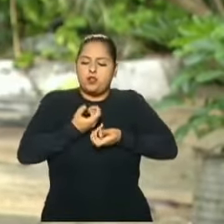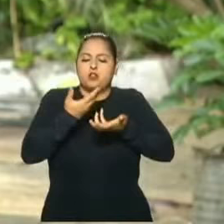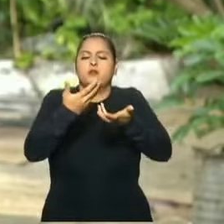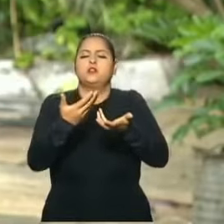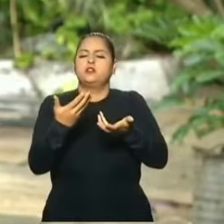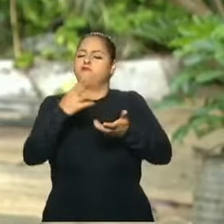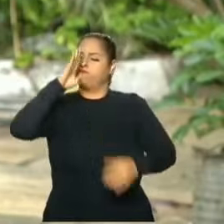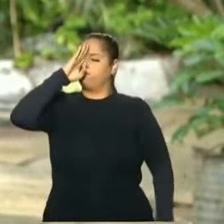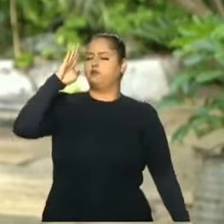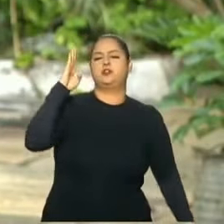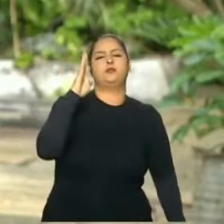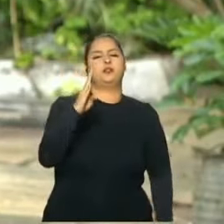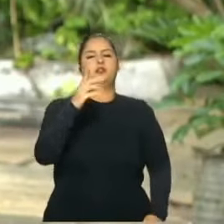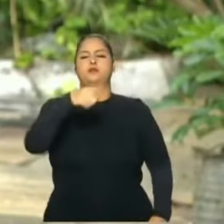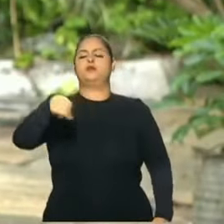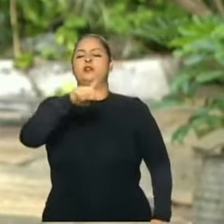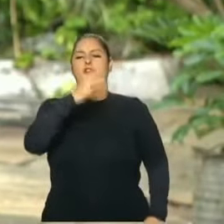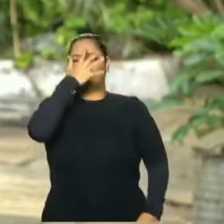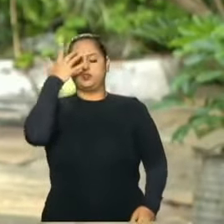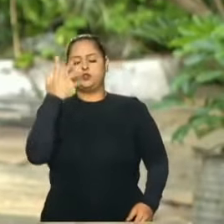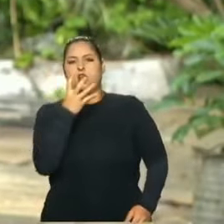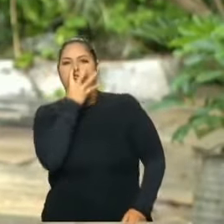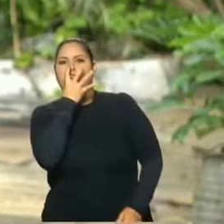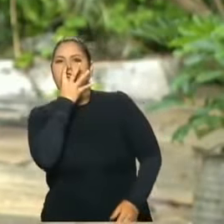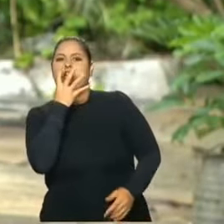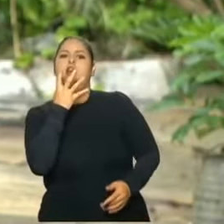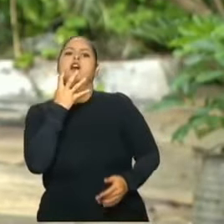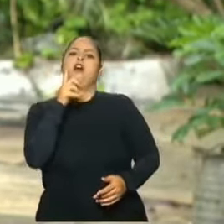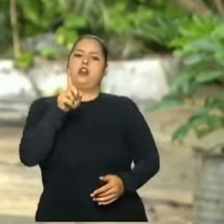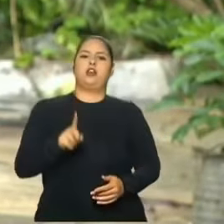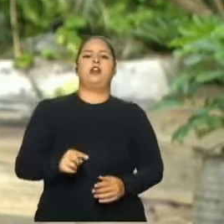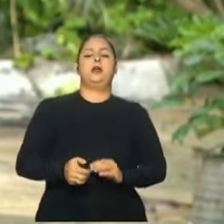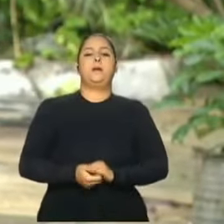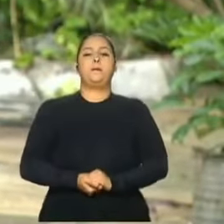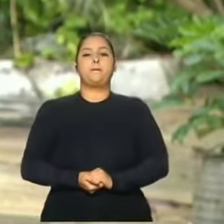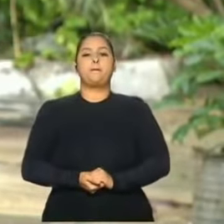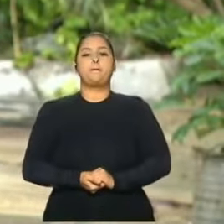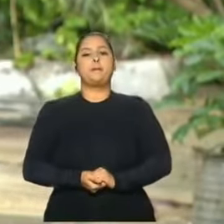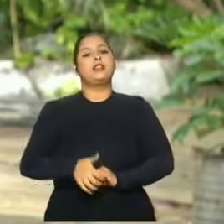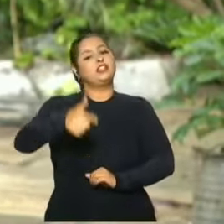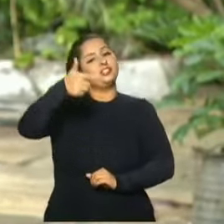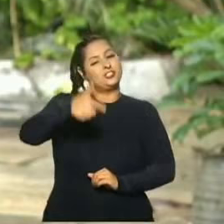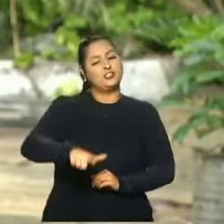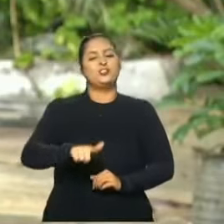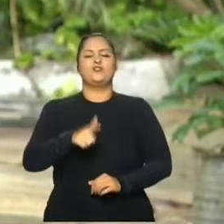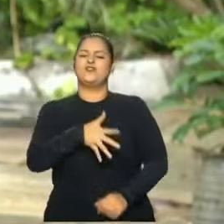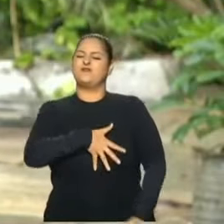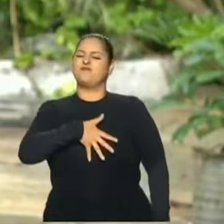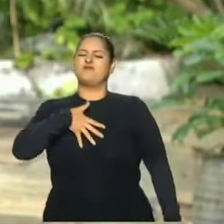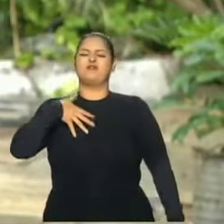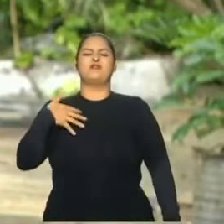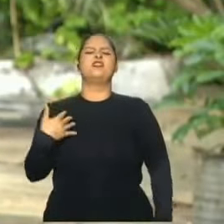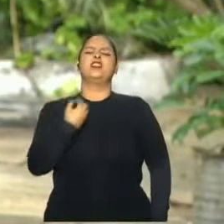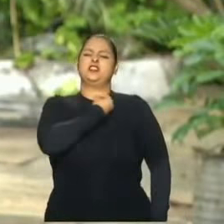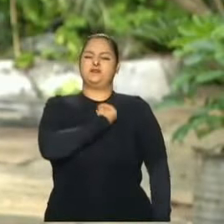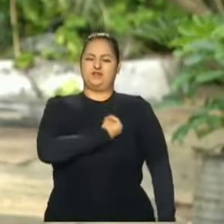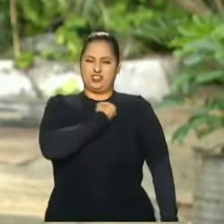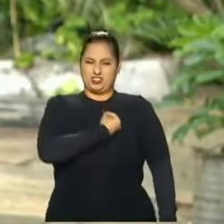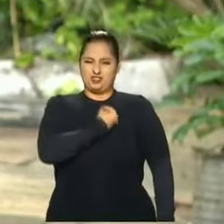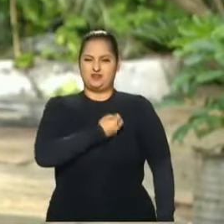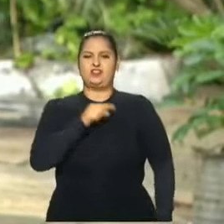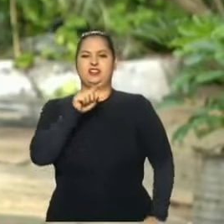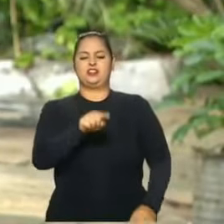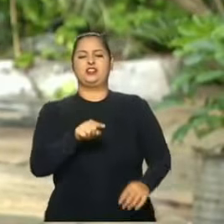fato, chegue até os ouvintes da forma como deve ser. Mais uma vez, um privilégio fazer parte